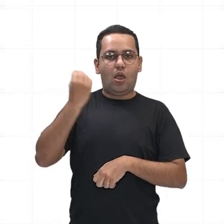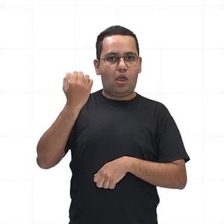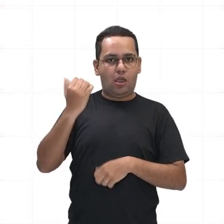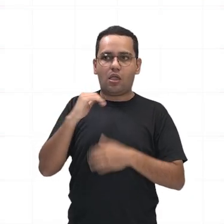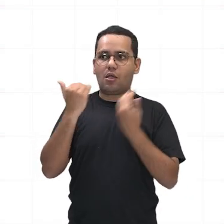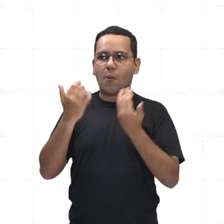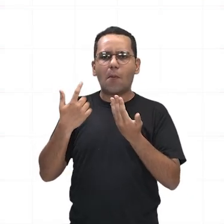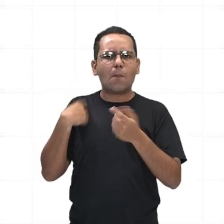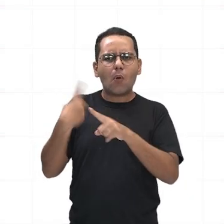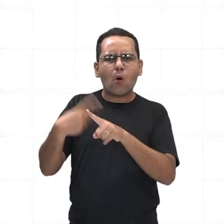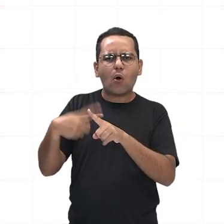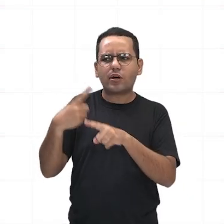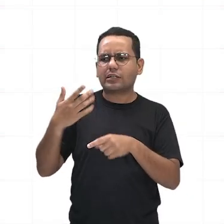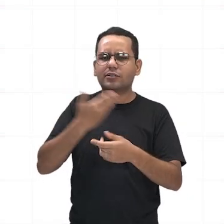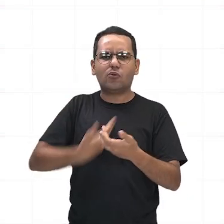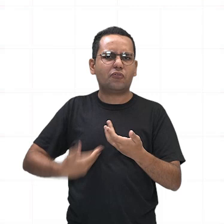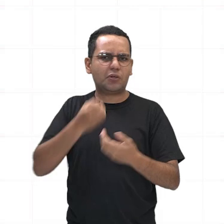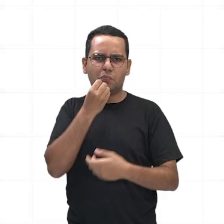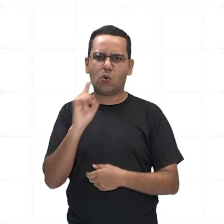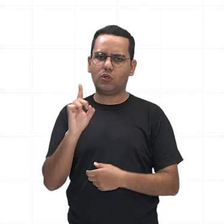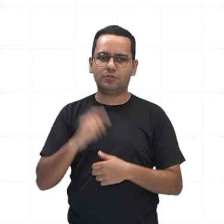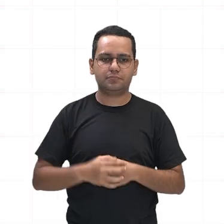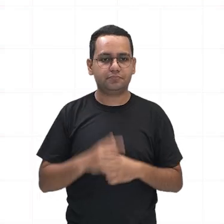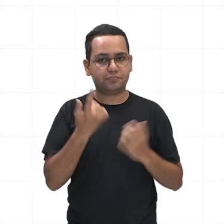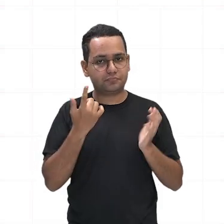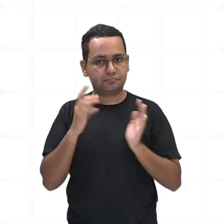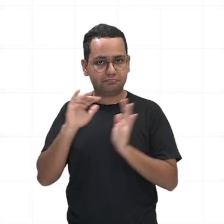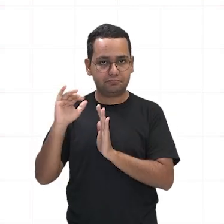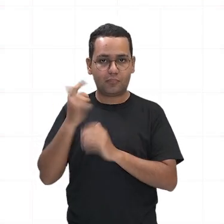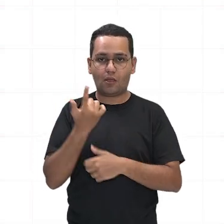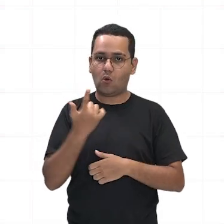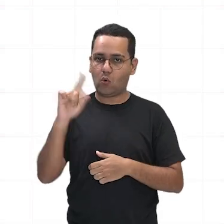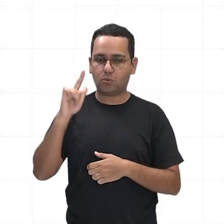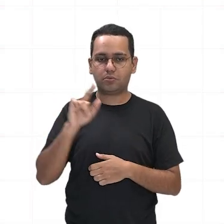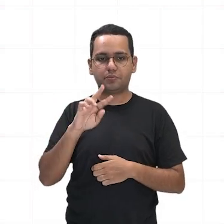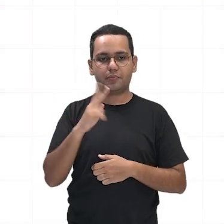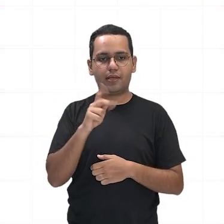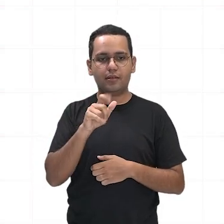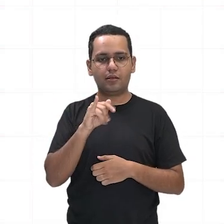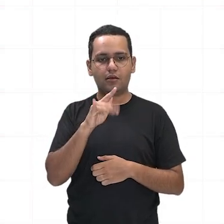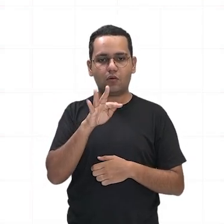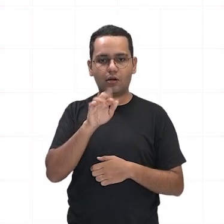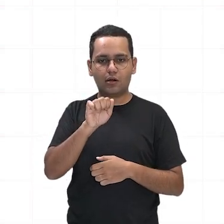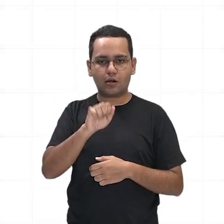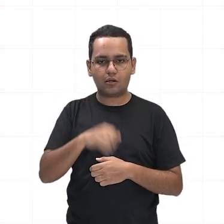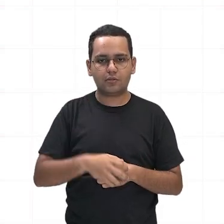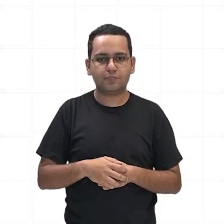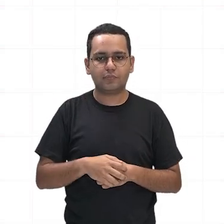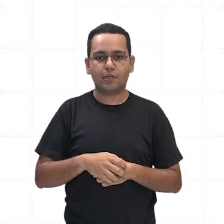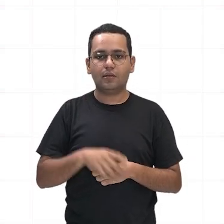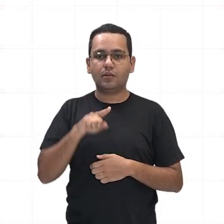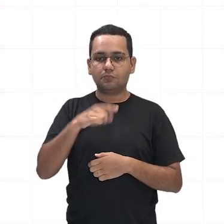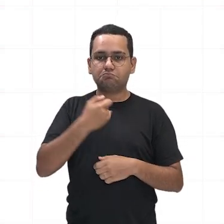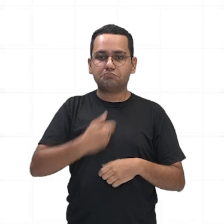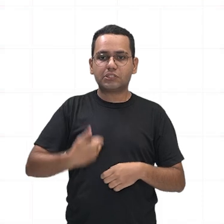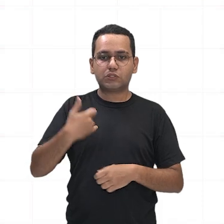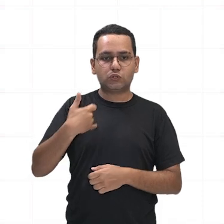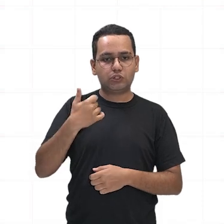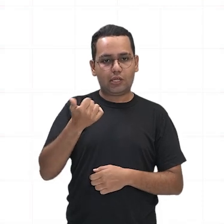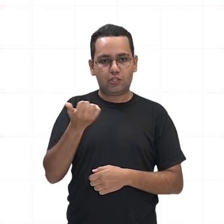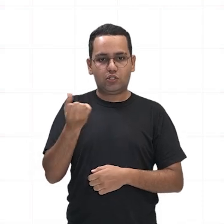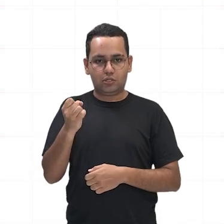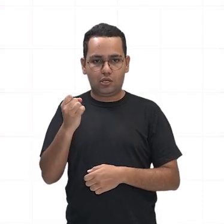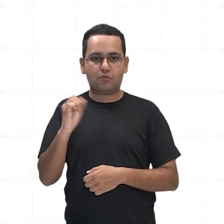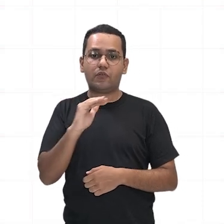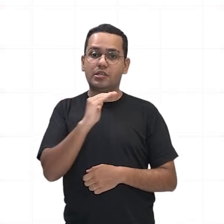próximo aí, o Heliogábalo, também imperador, aos 18 anos, foi assassinado junto com sua mãe pela